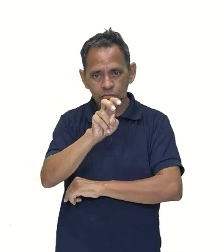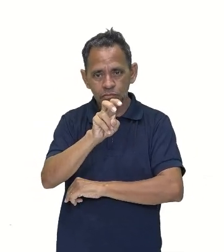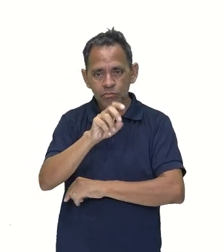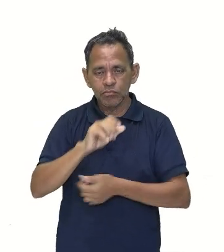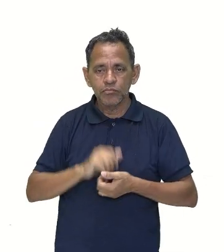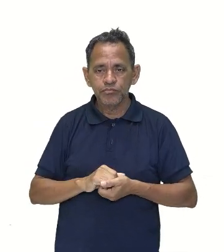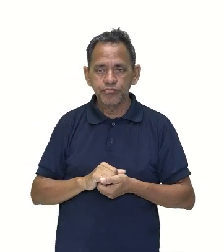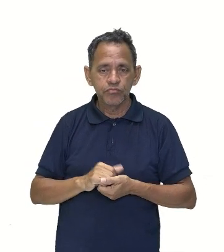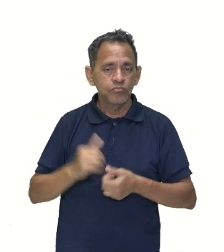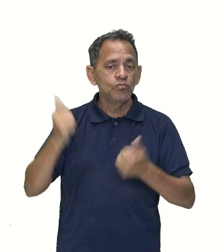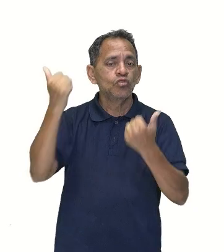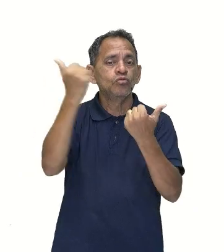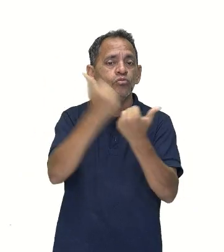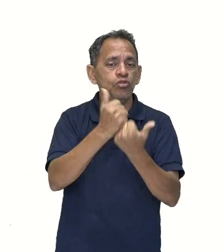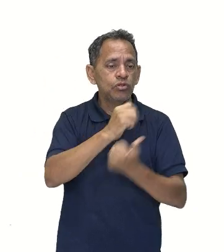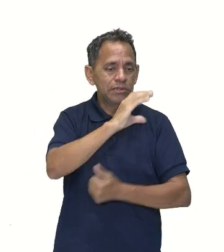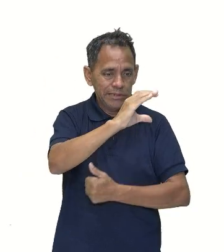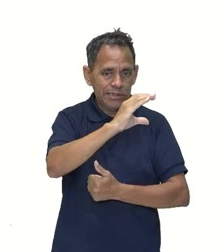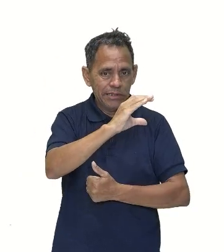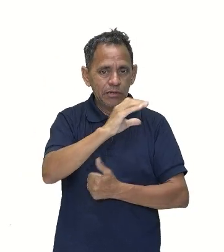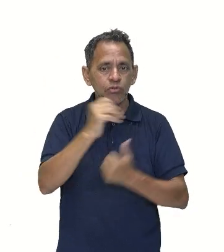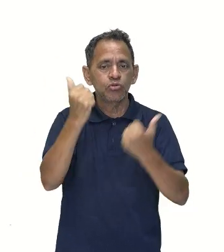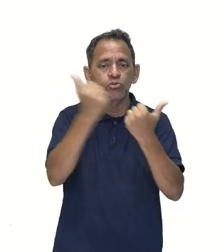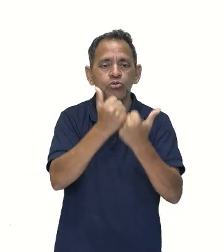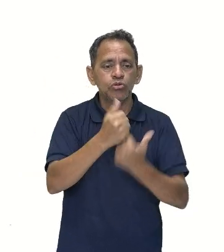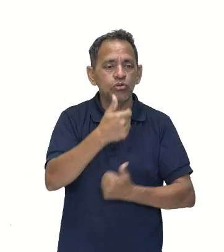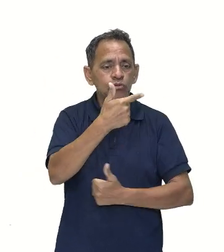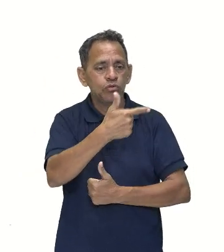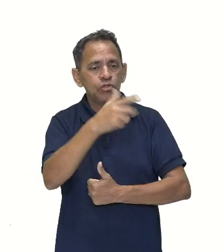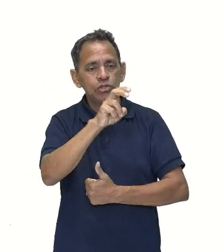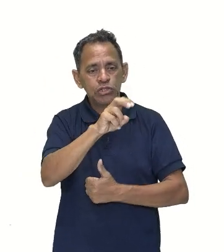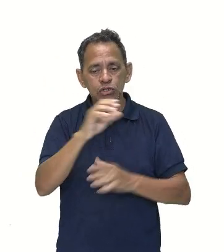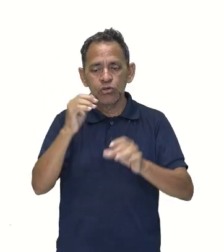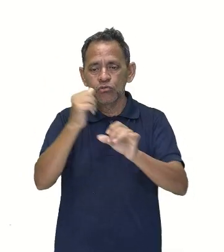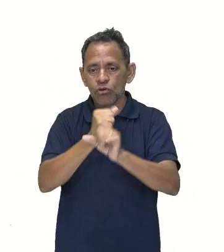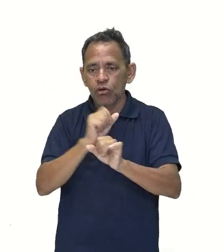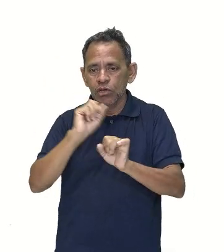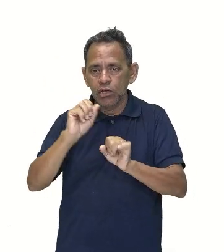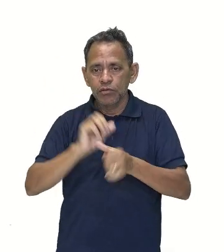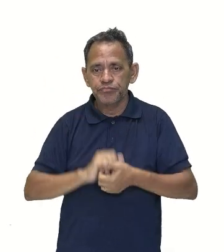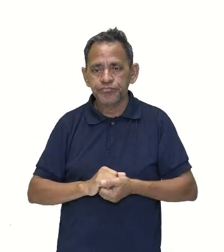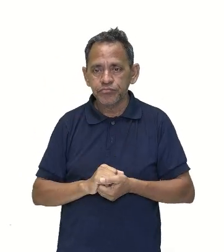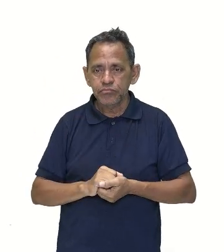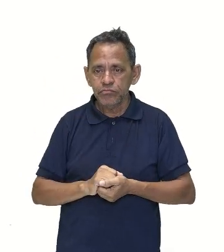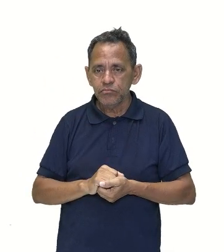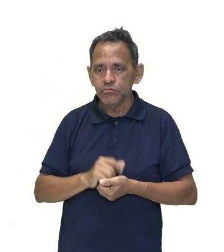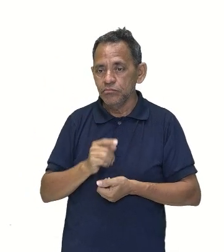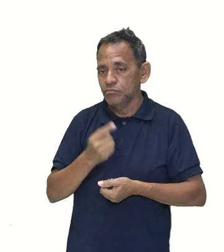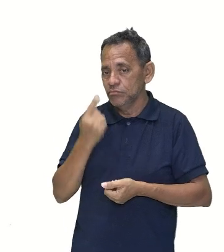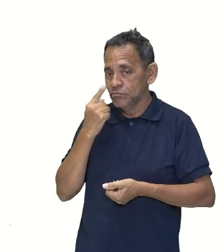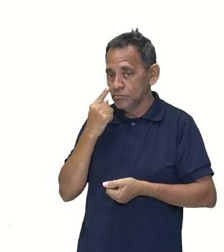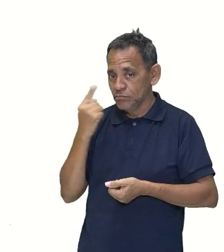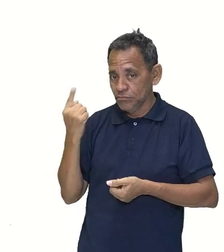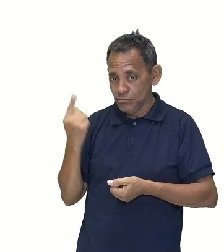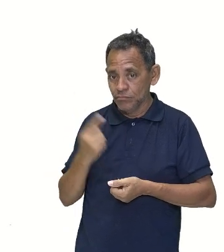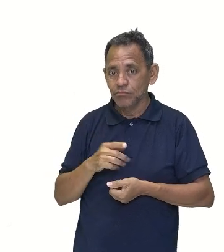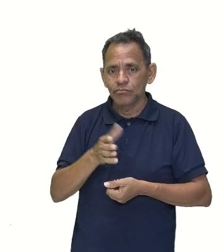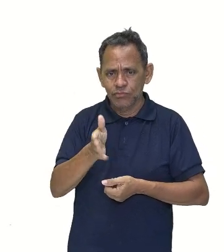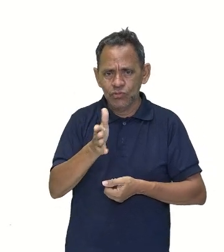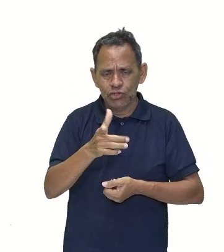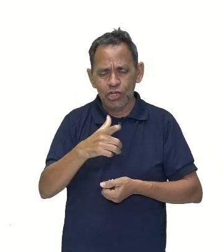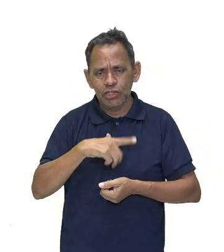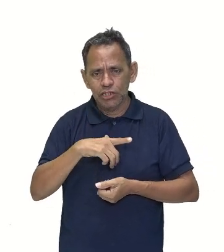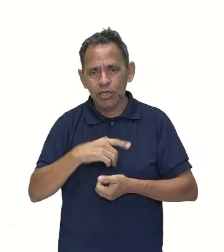vou substituir 25. Então, 25 igual. Aí o restante aqui, ó, nós já conhecemos o